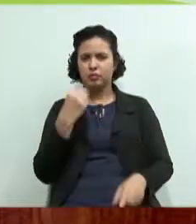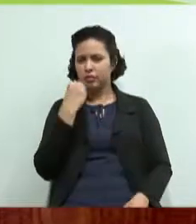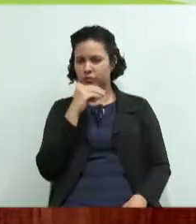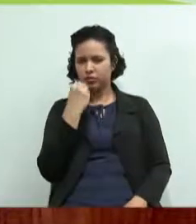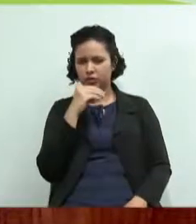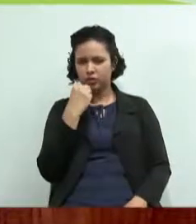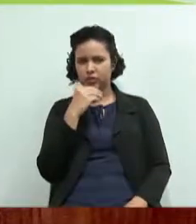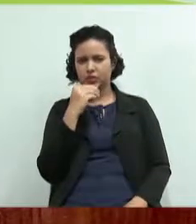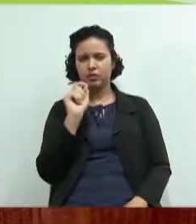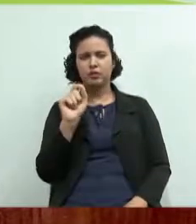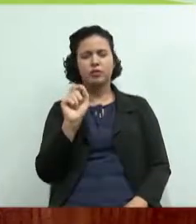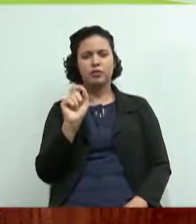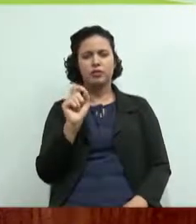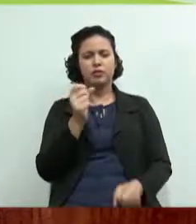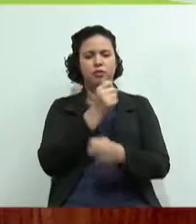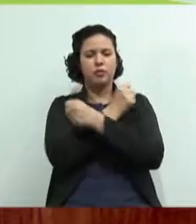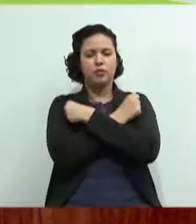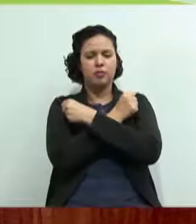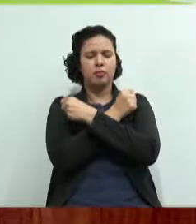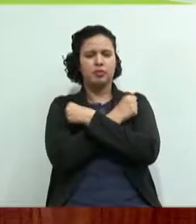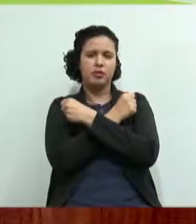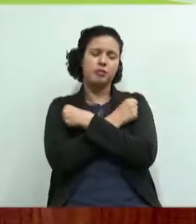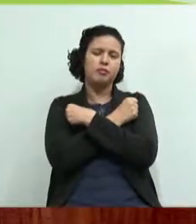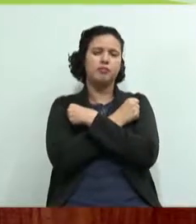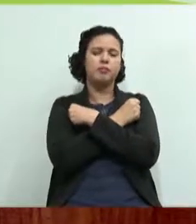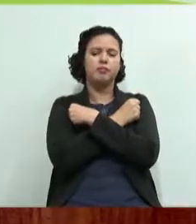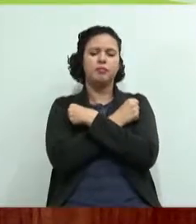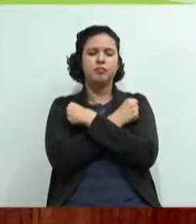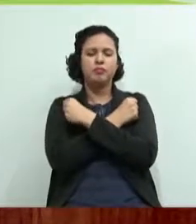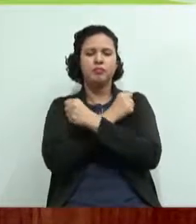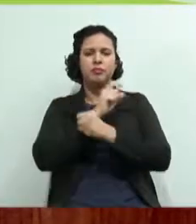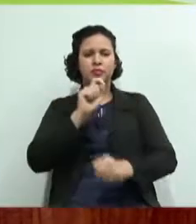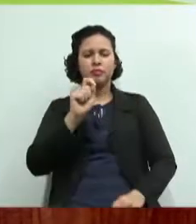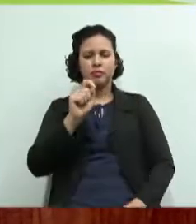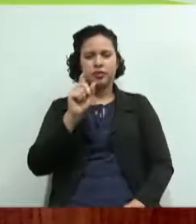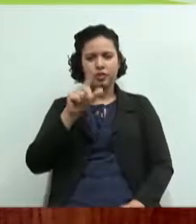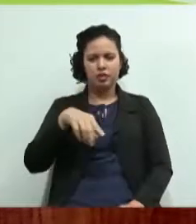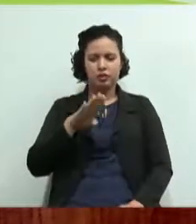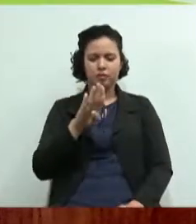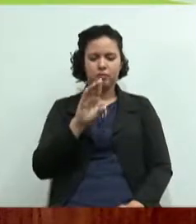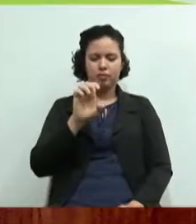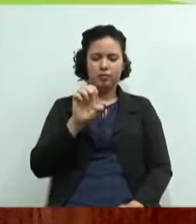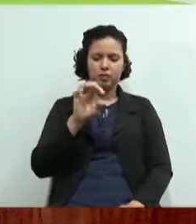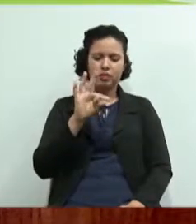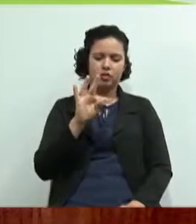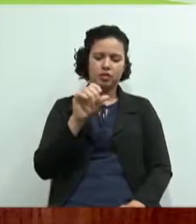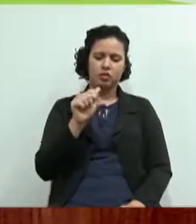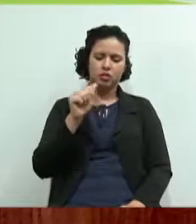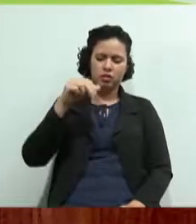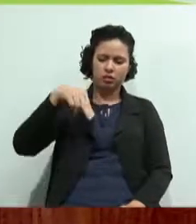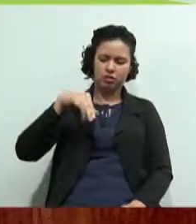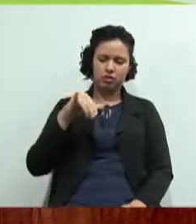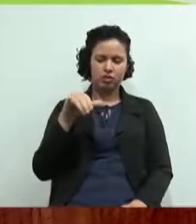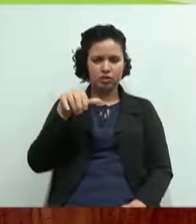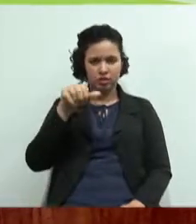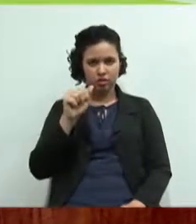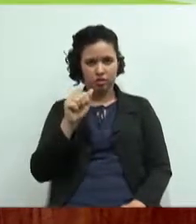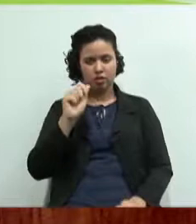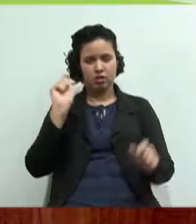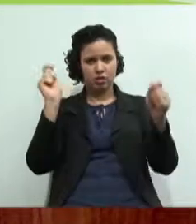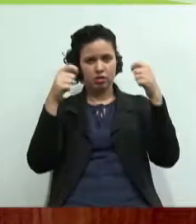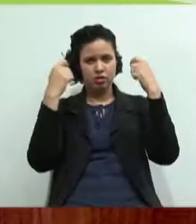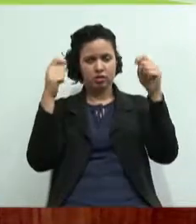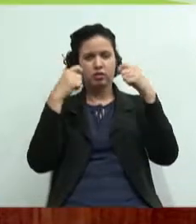para devolver o abraço carinhoso aqui que a gente recebeu da Betânia, lá de Ariquemes. Estamos recebendo aqui também fotos